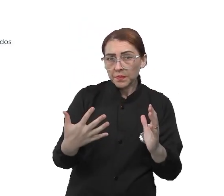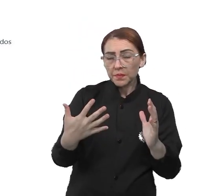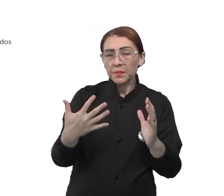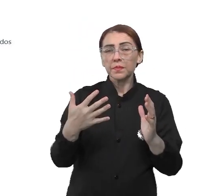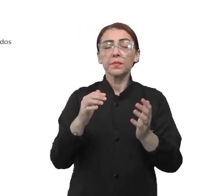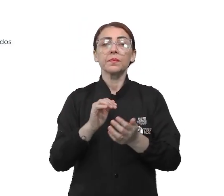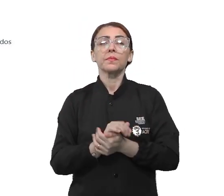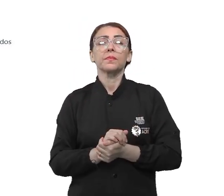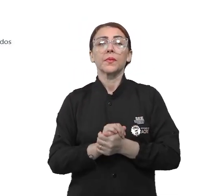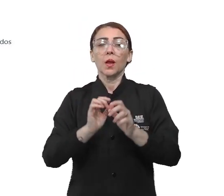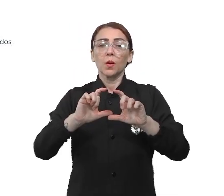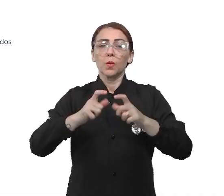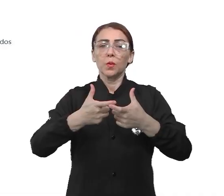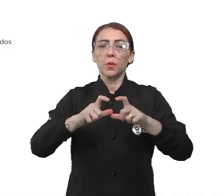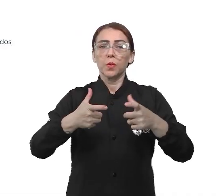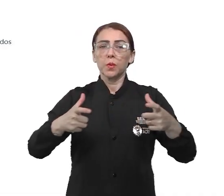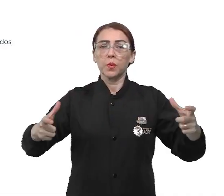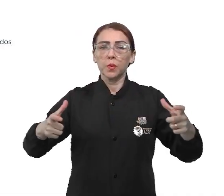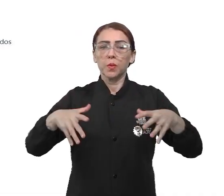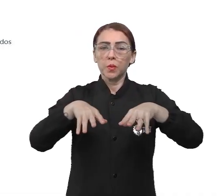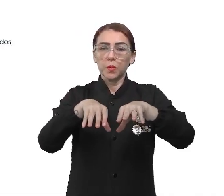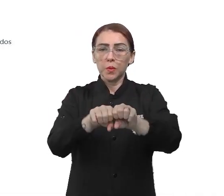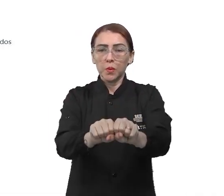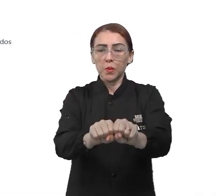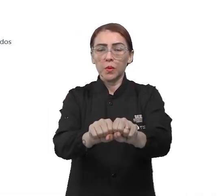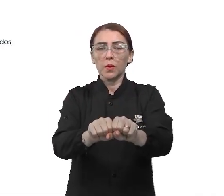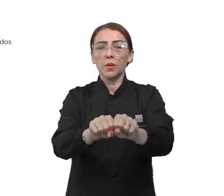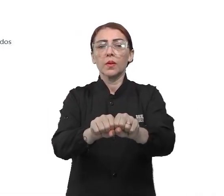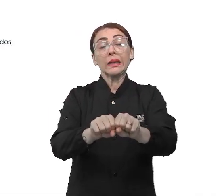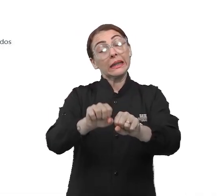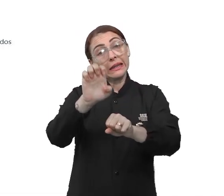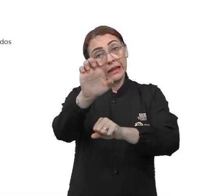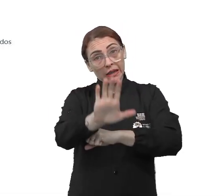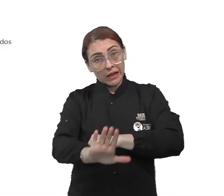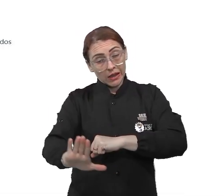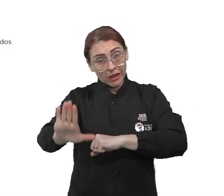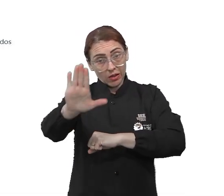Características: o expansionismo territorial da